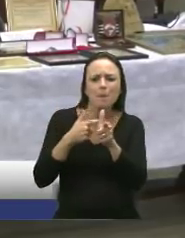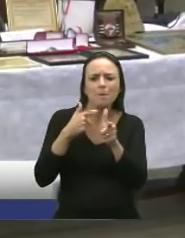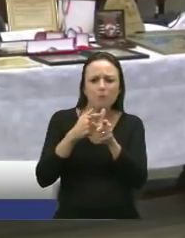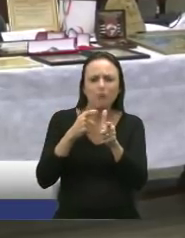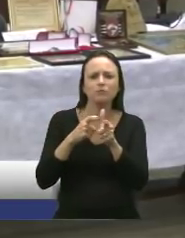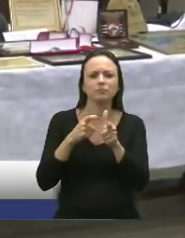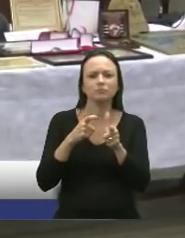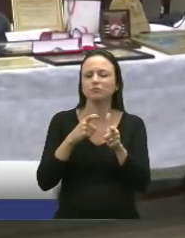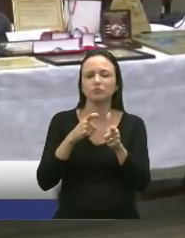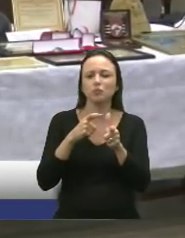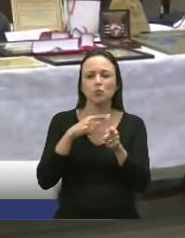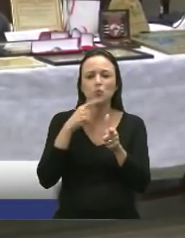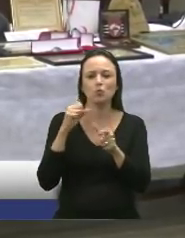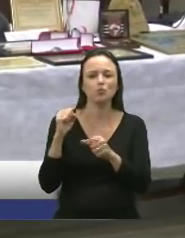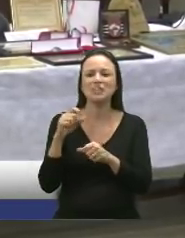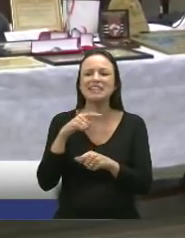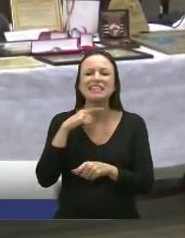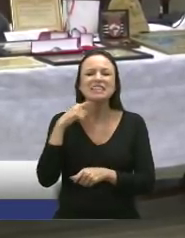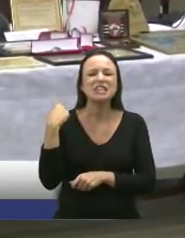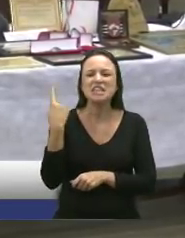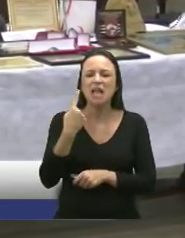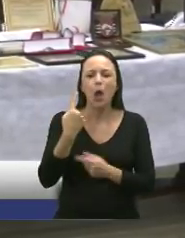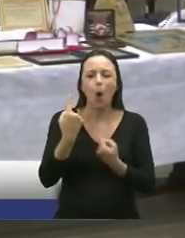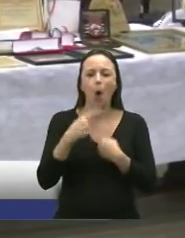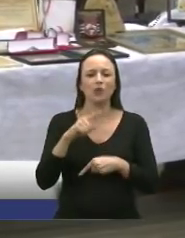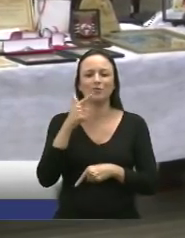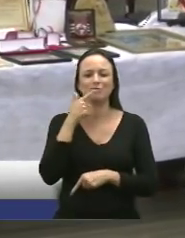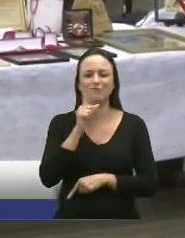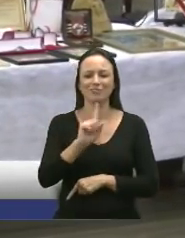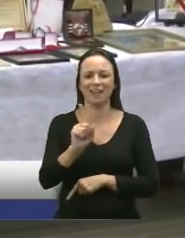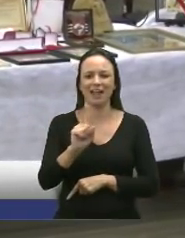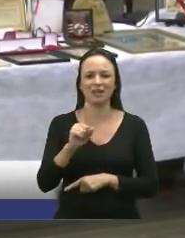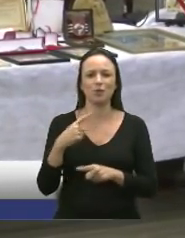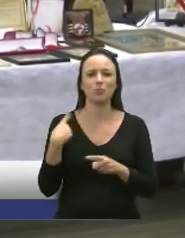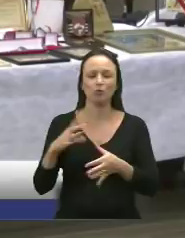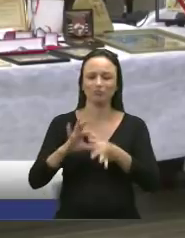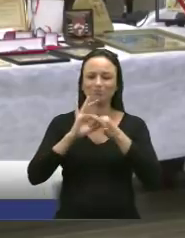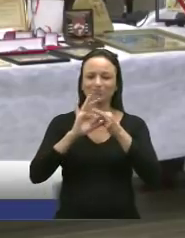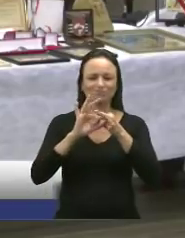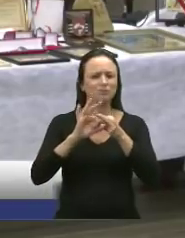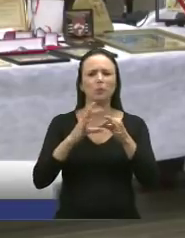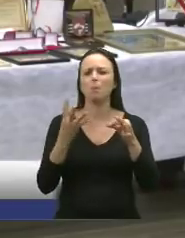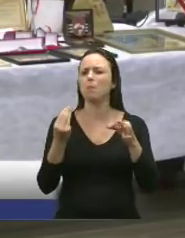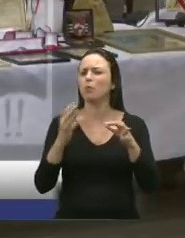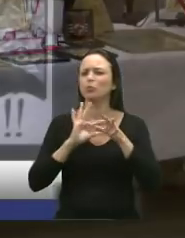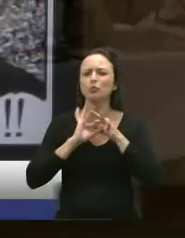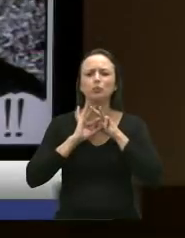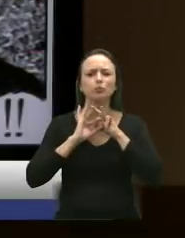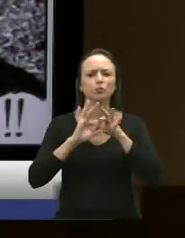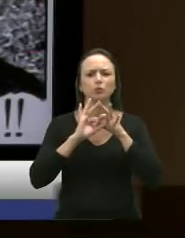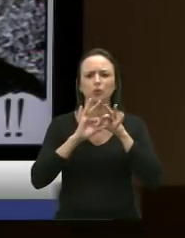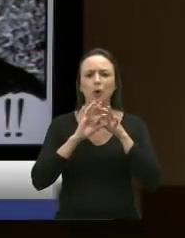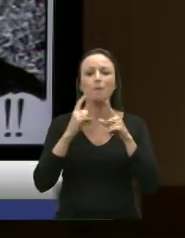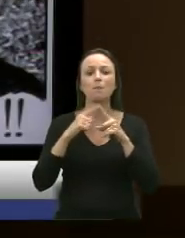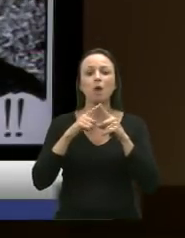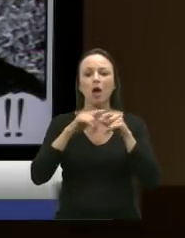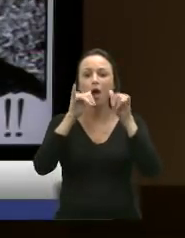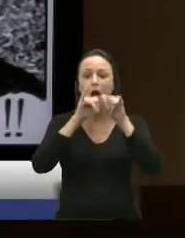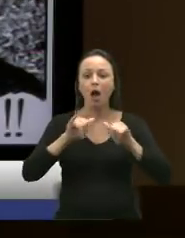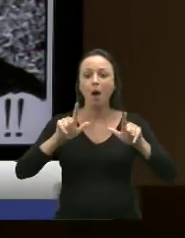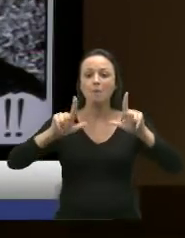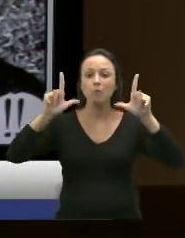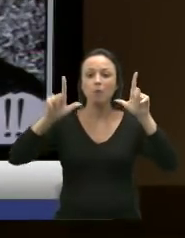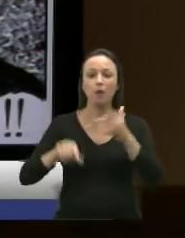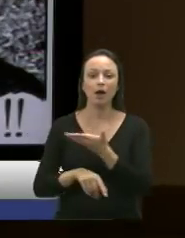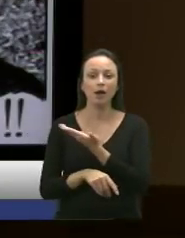segurasse. Porque nós nos mantivemos unidos assim. Nos mantivemos unidos, inclusive com propaganda, que